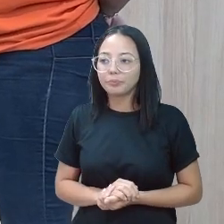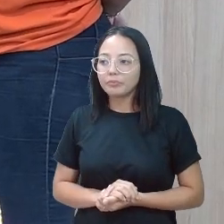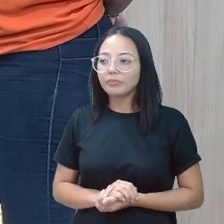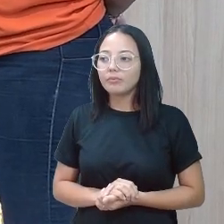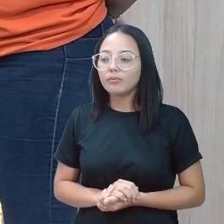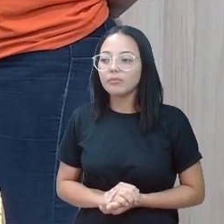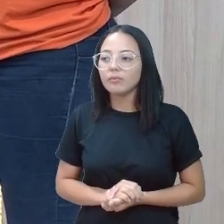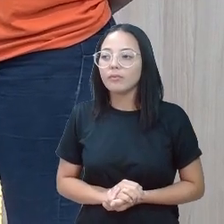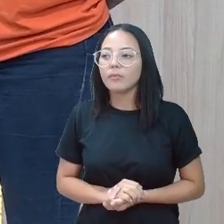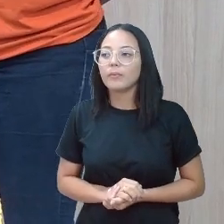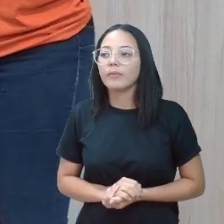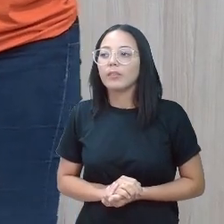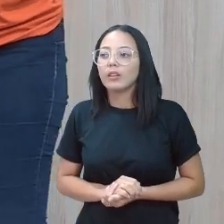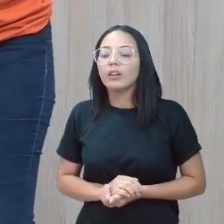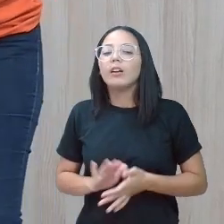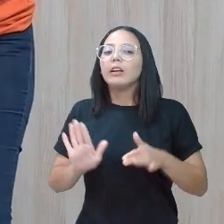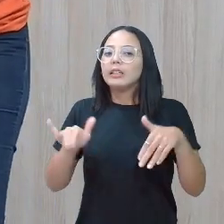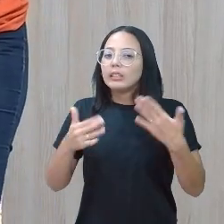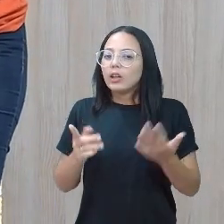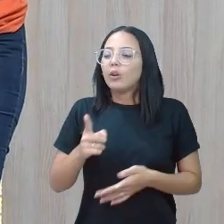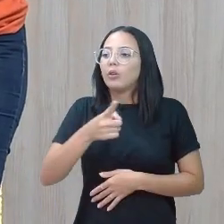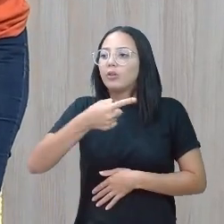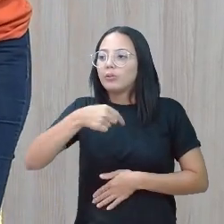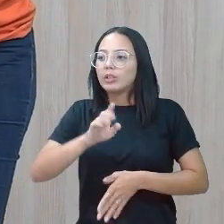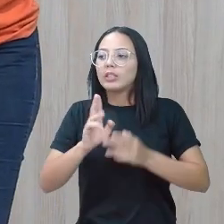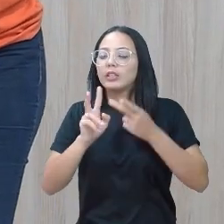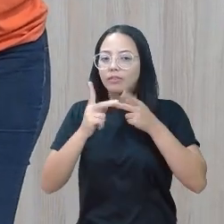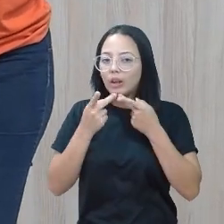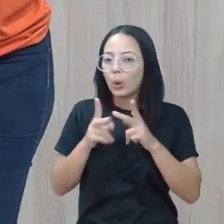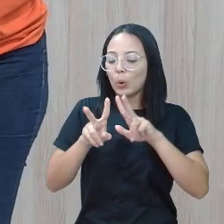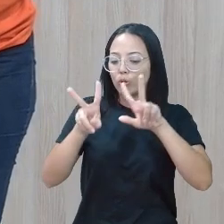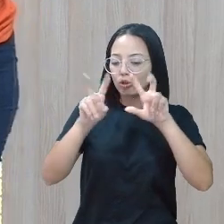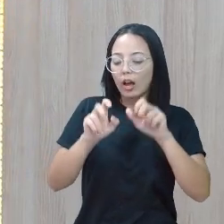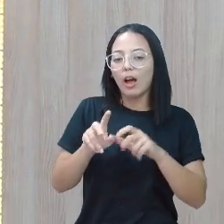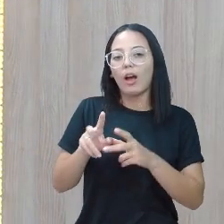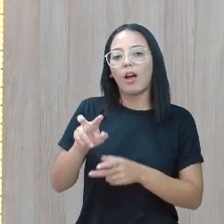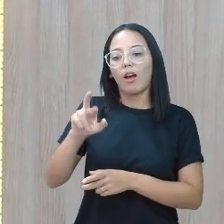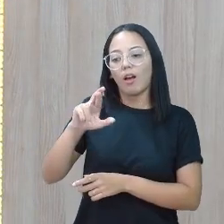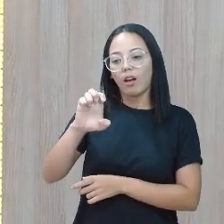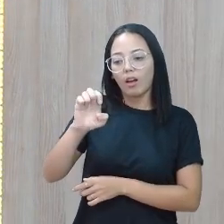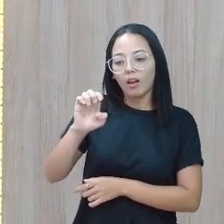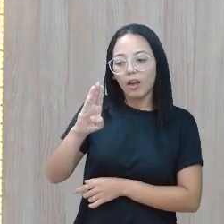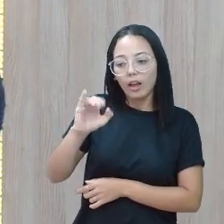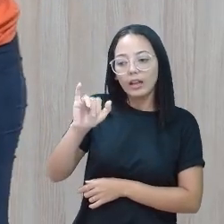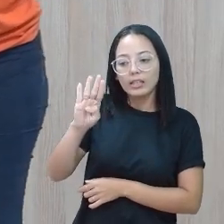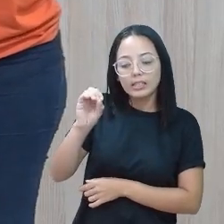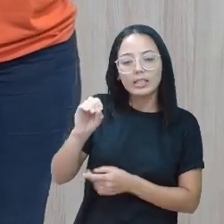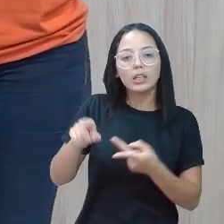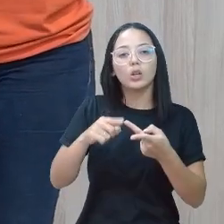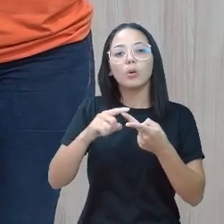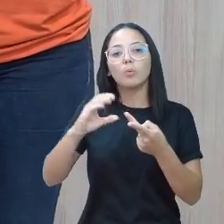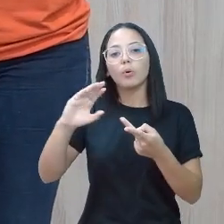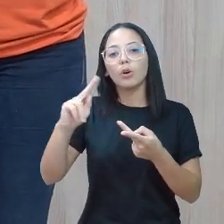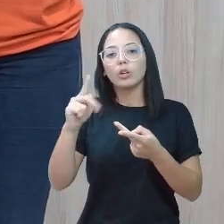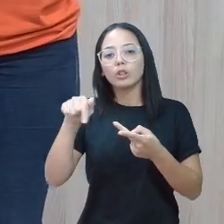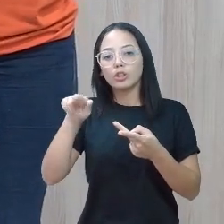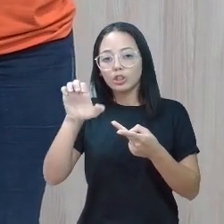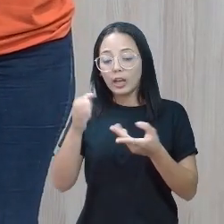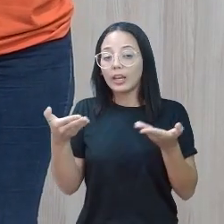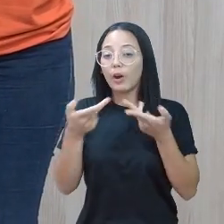Pronto, gente. Vocês viram um pouquinho sobre recibo, vocês viram um pouquinho sobre cheque. Agora a gente vai falar